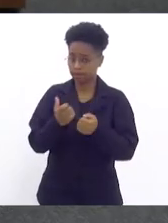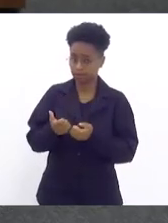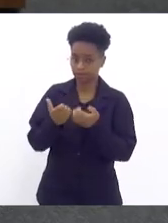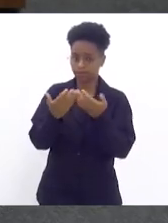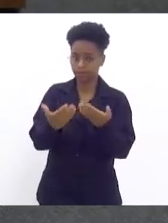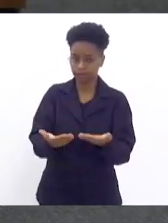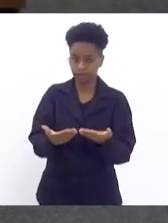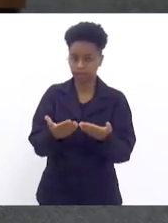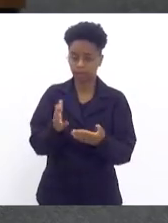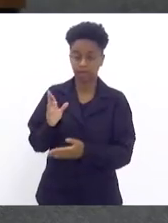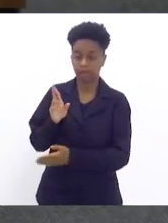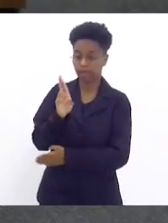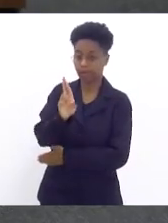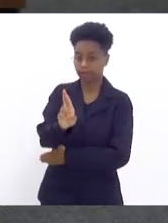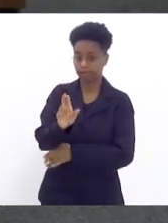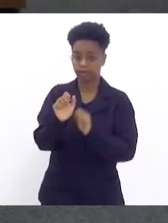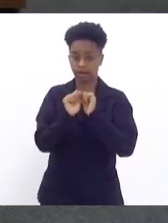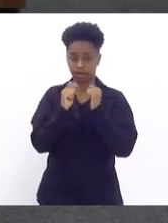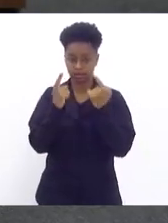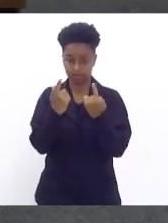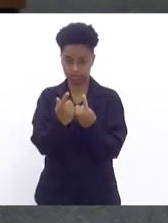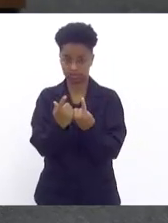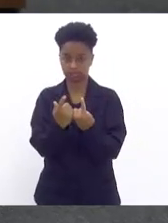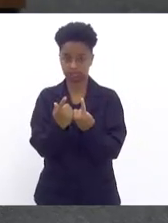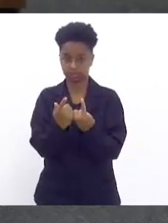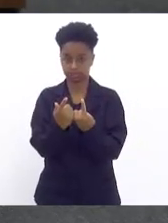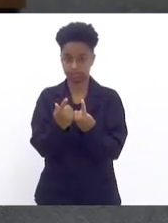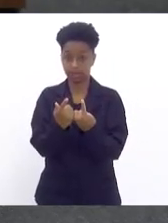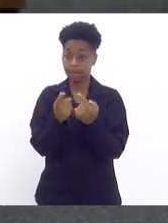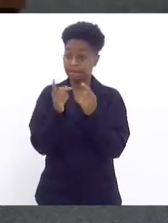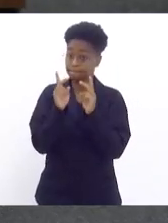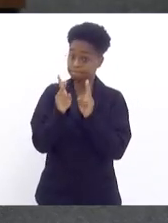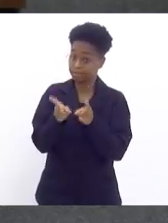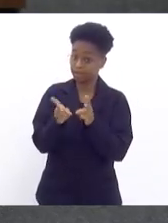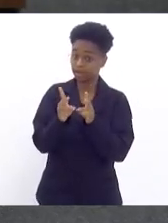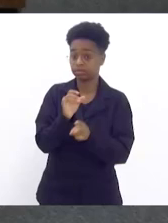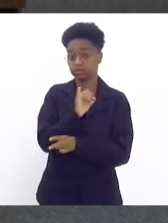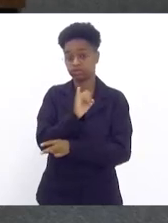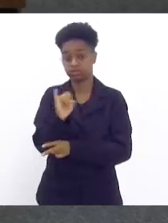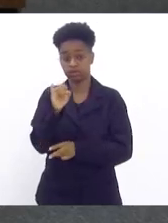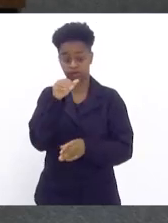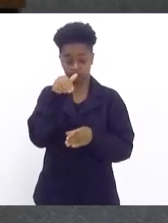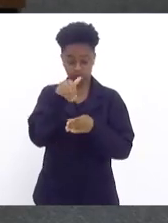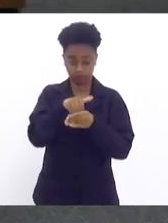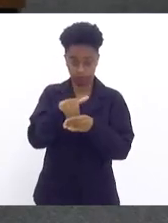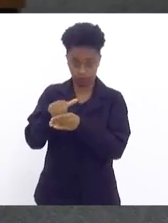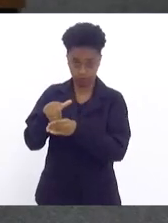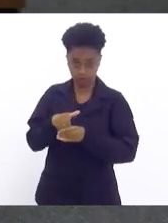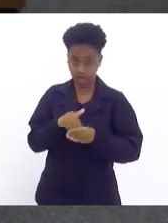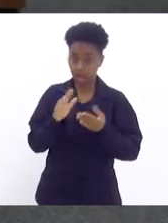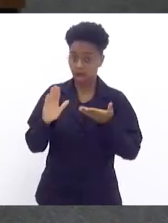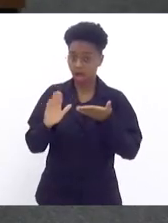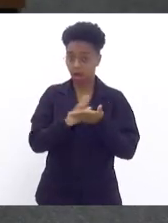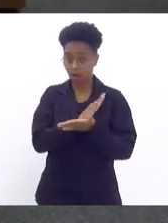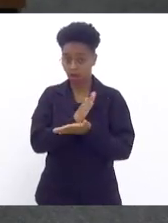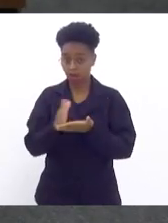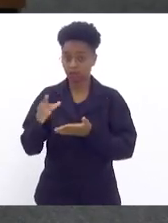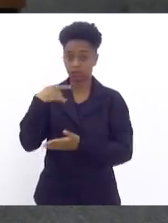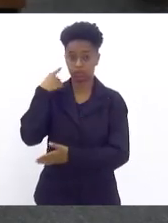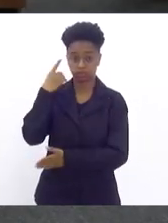em nome da alerj ainda que na votação alguns parlamentares